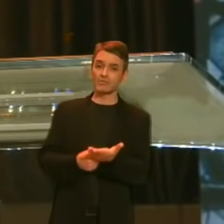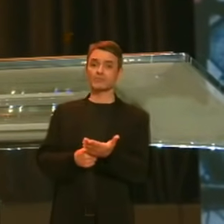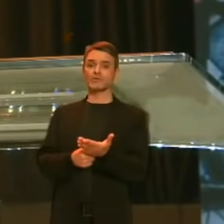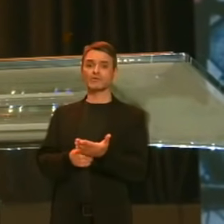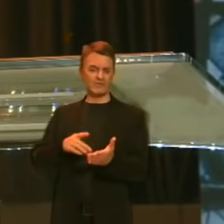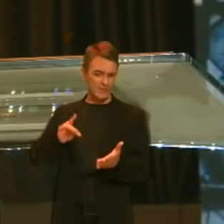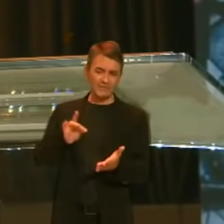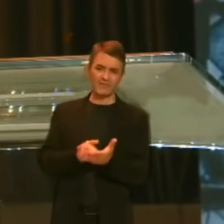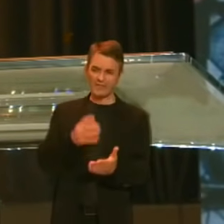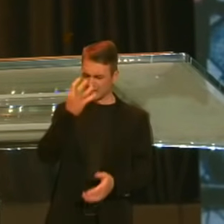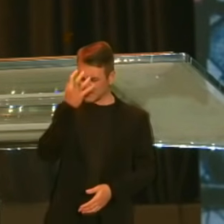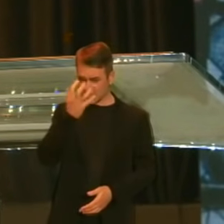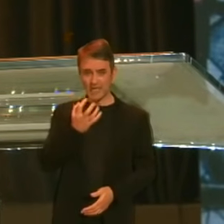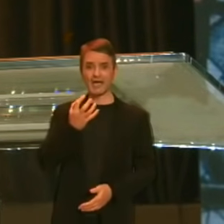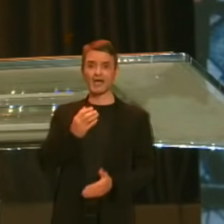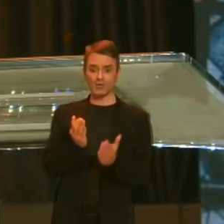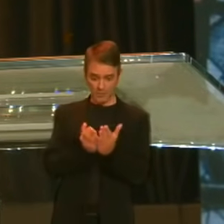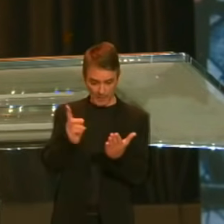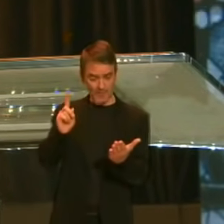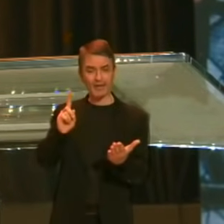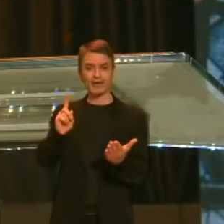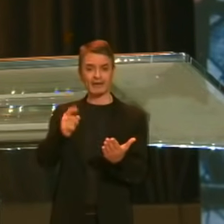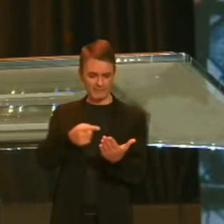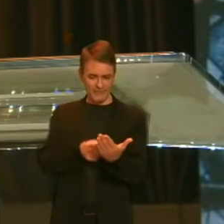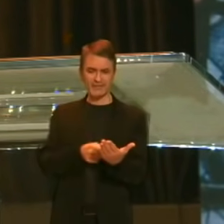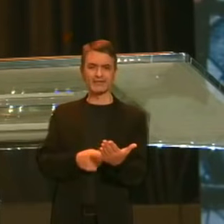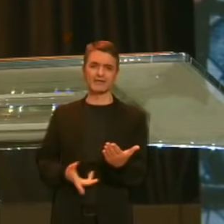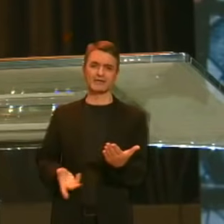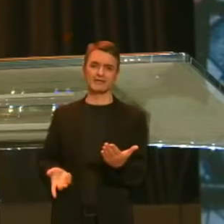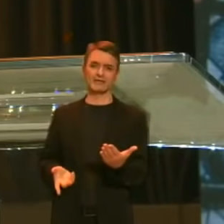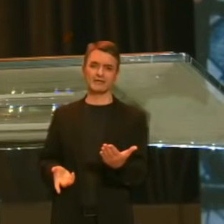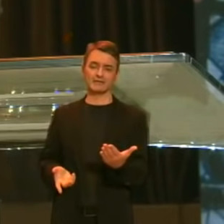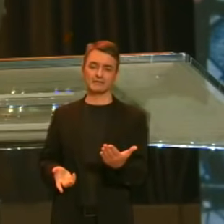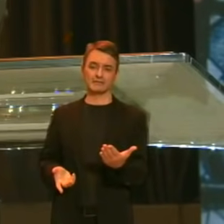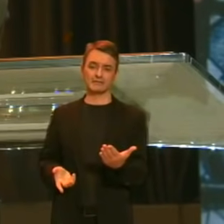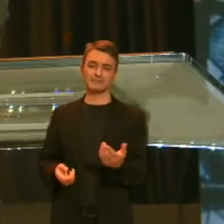palavra dele. Não tem jeito.